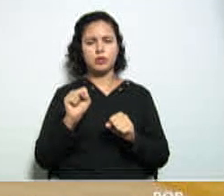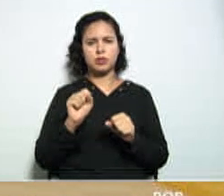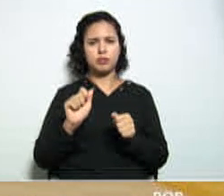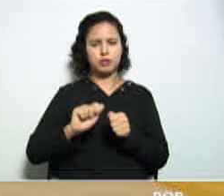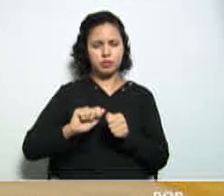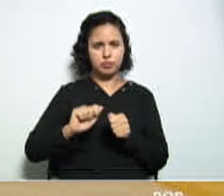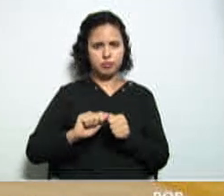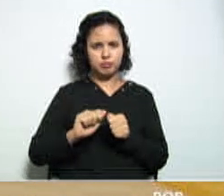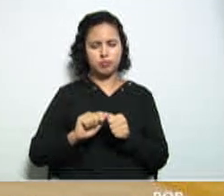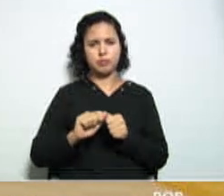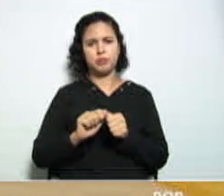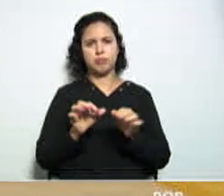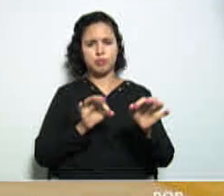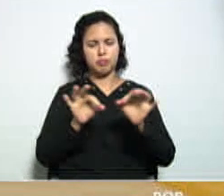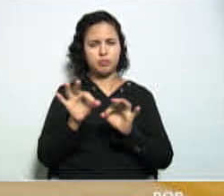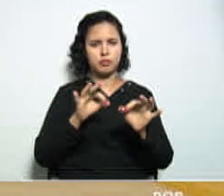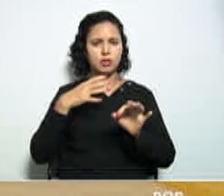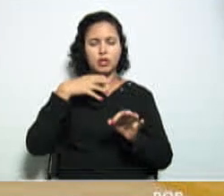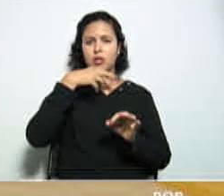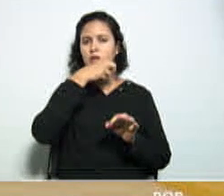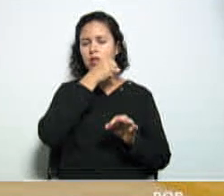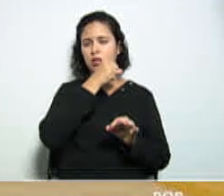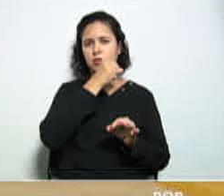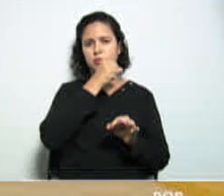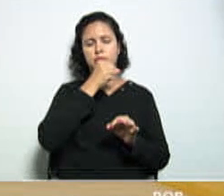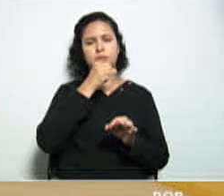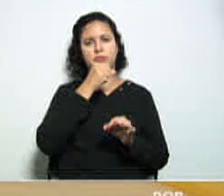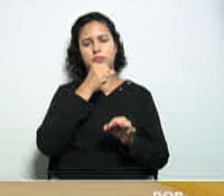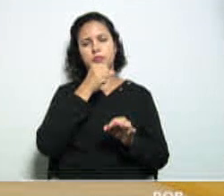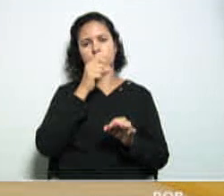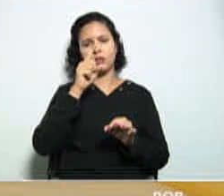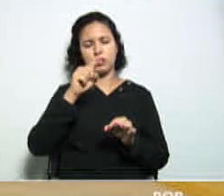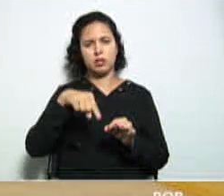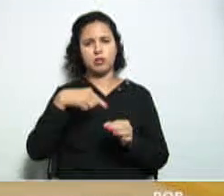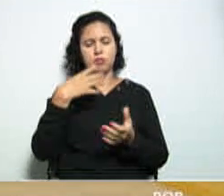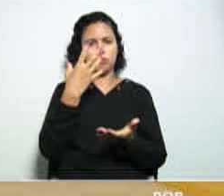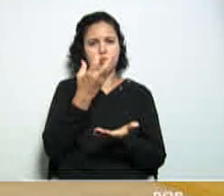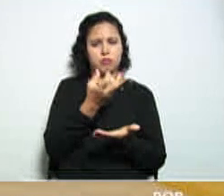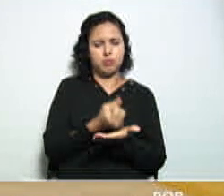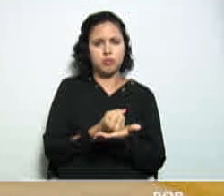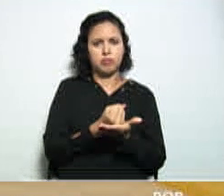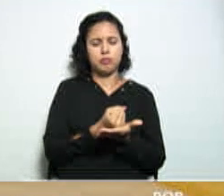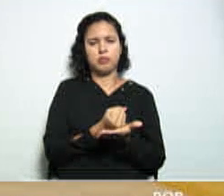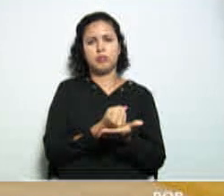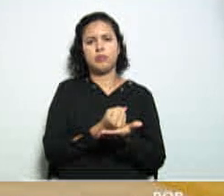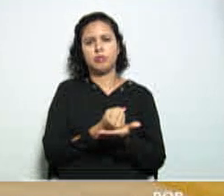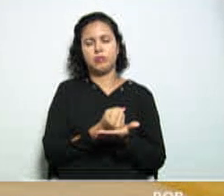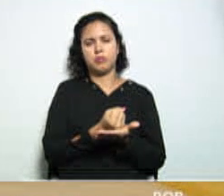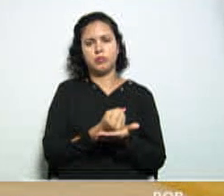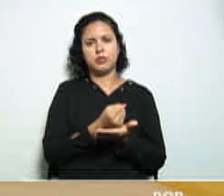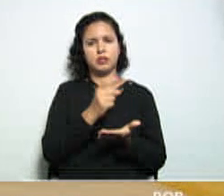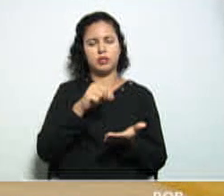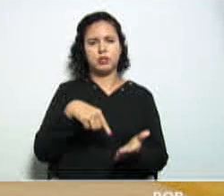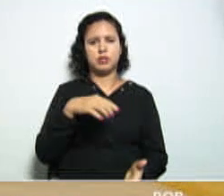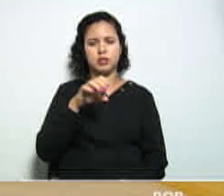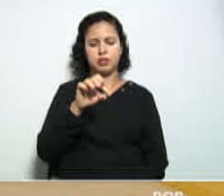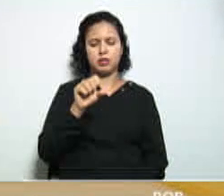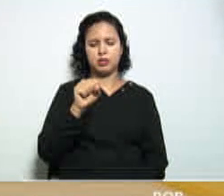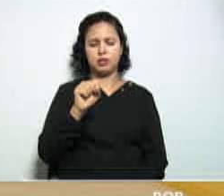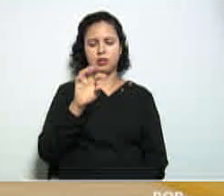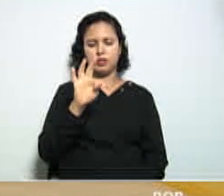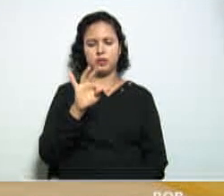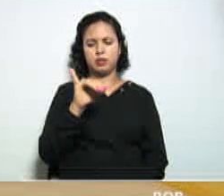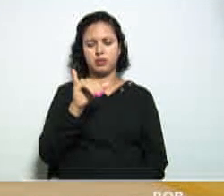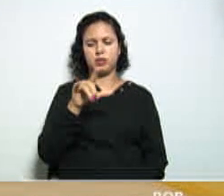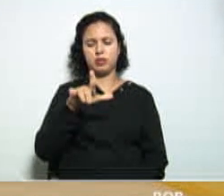uma configuração rápida, que é salvar essa configuração como um estilo. Como que eu faço